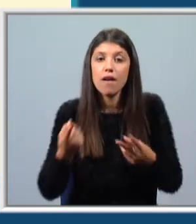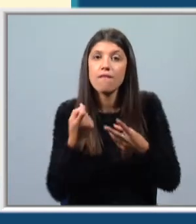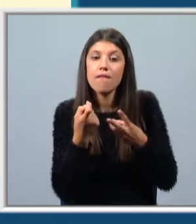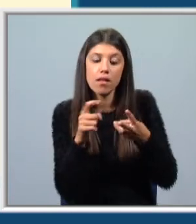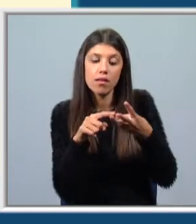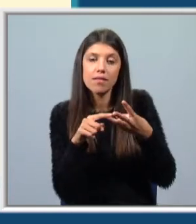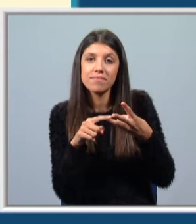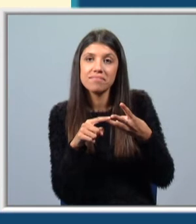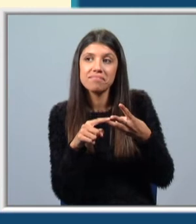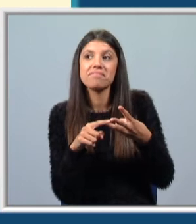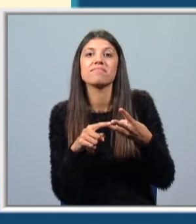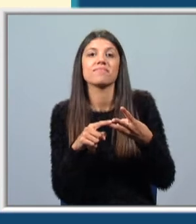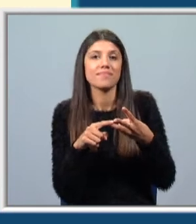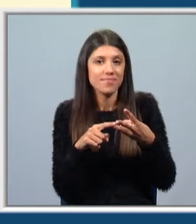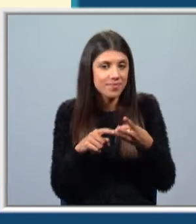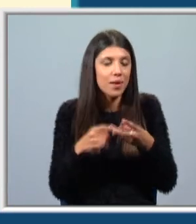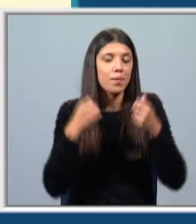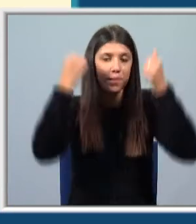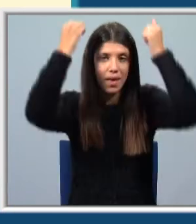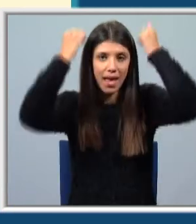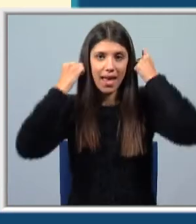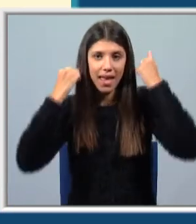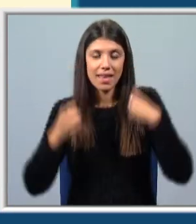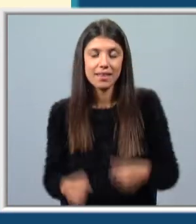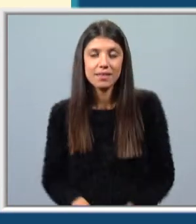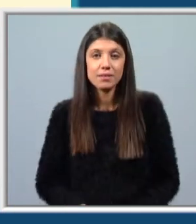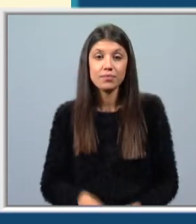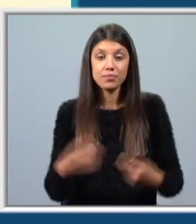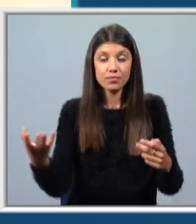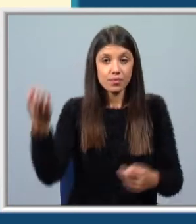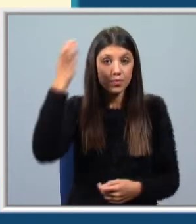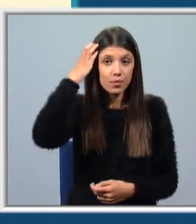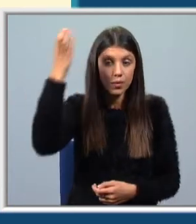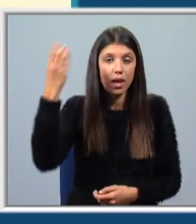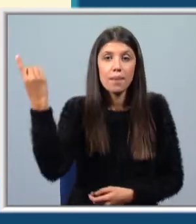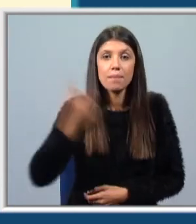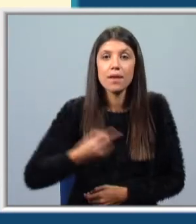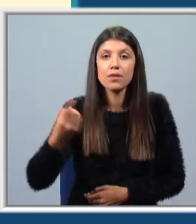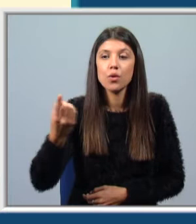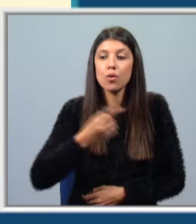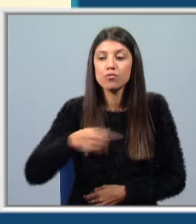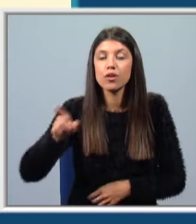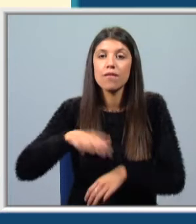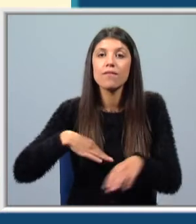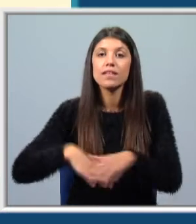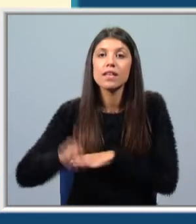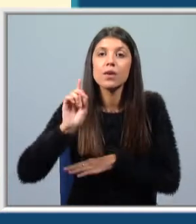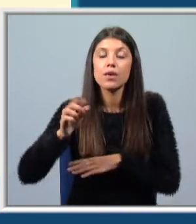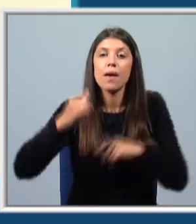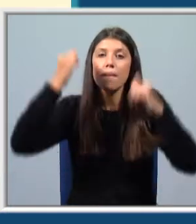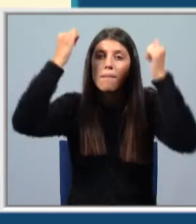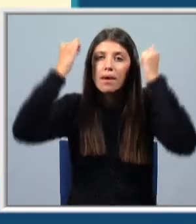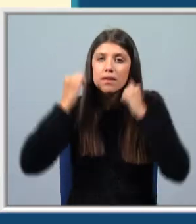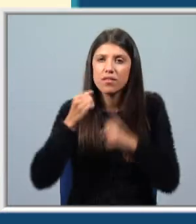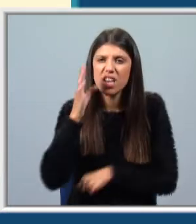uma, qual era? Era um barrete. O rei mandou fazer um barrete que o príncipe devia... Acham